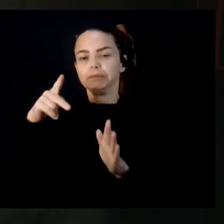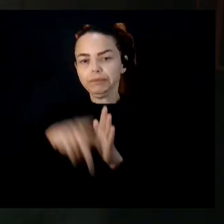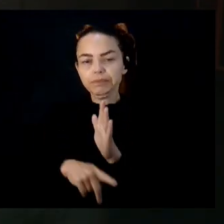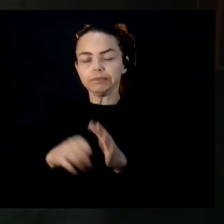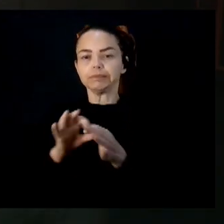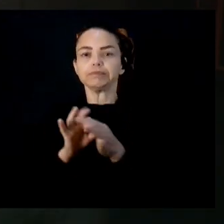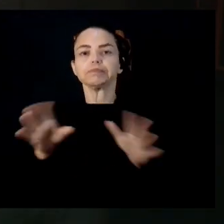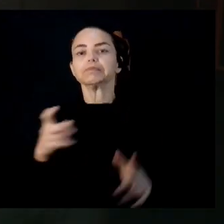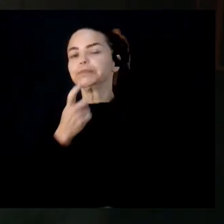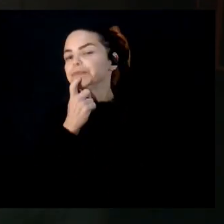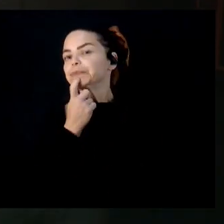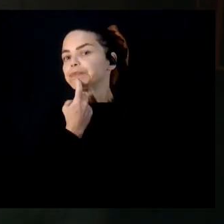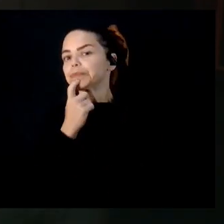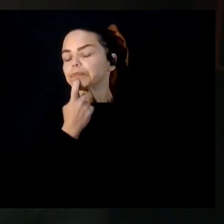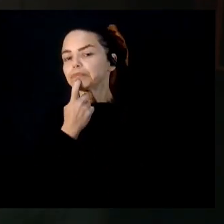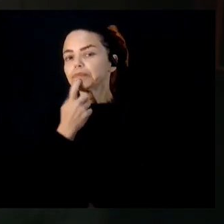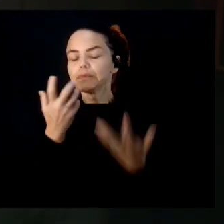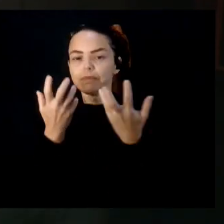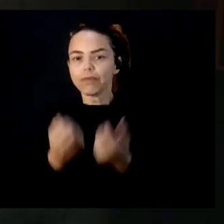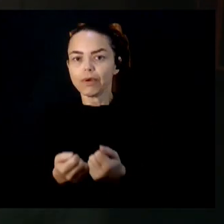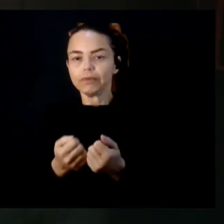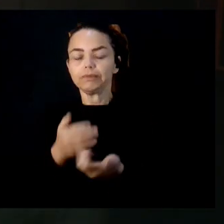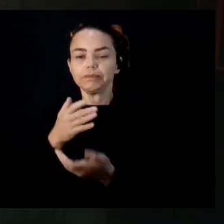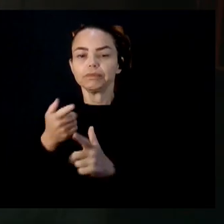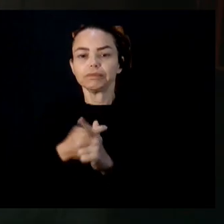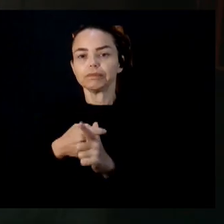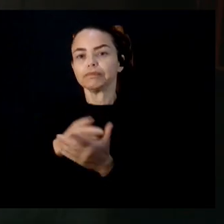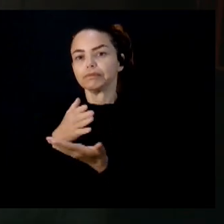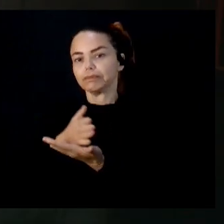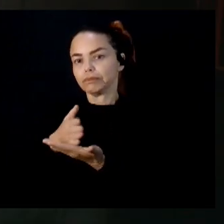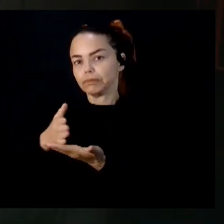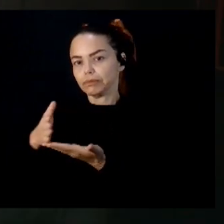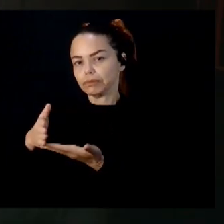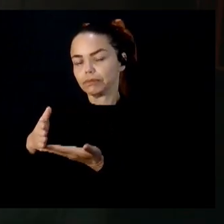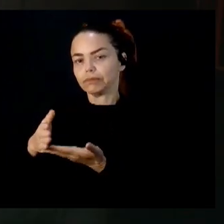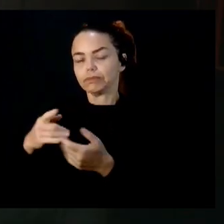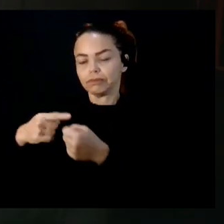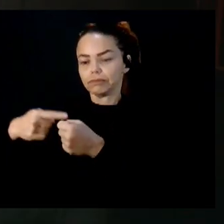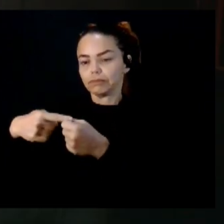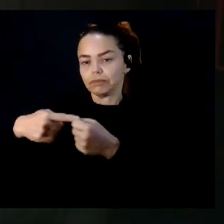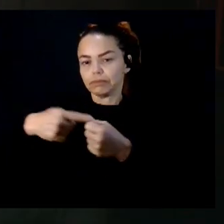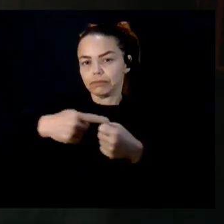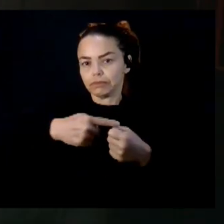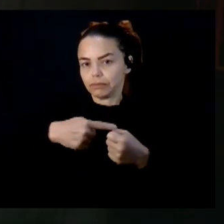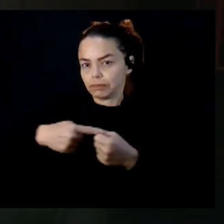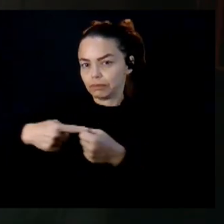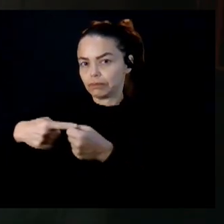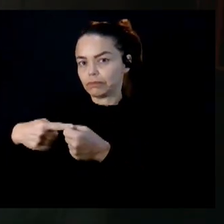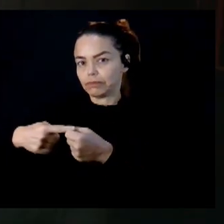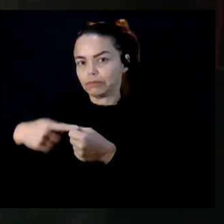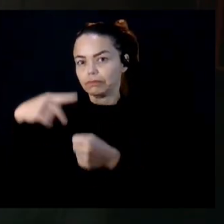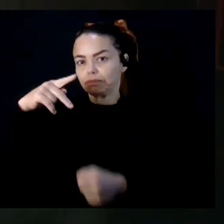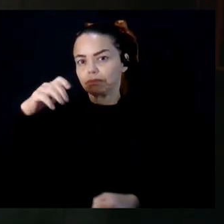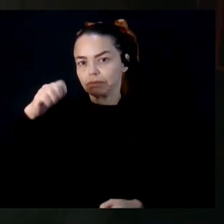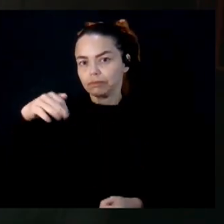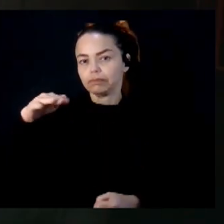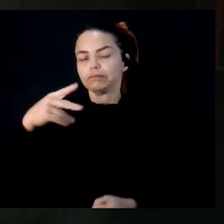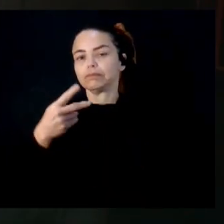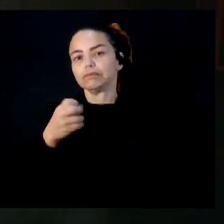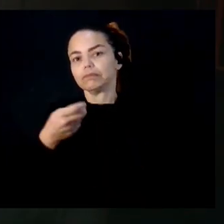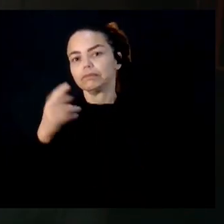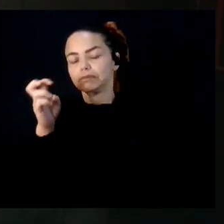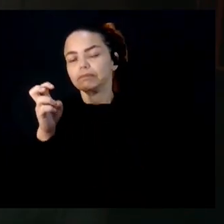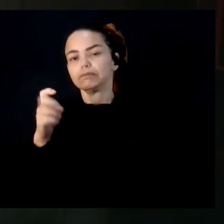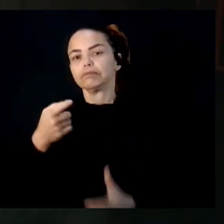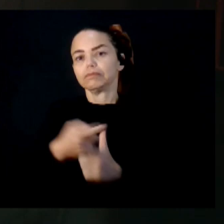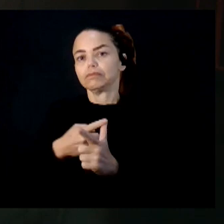Campinas a aderir ao parcelamento excepcional de municípios, chamado PEM 2025, para renegociar